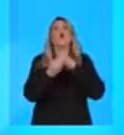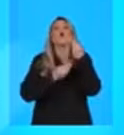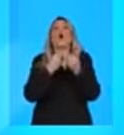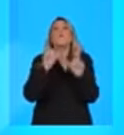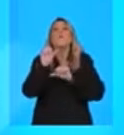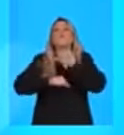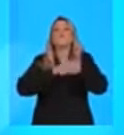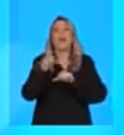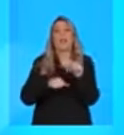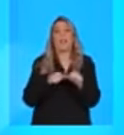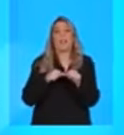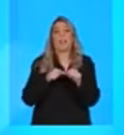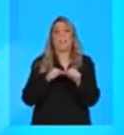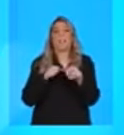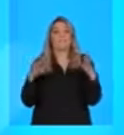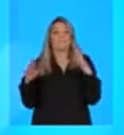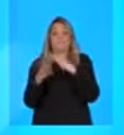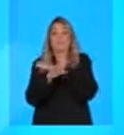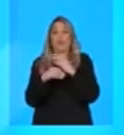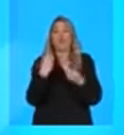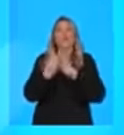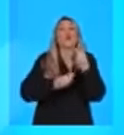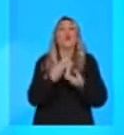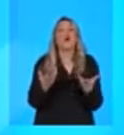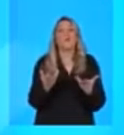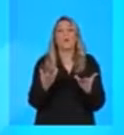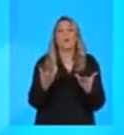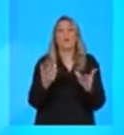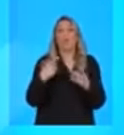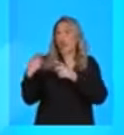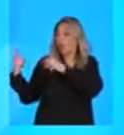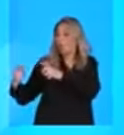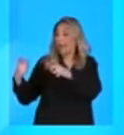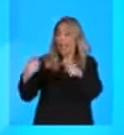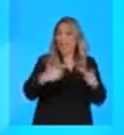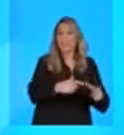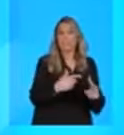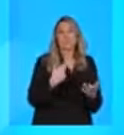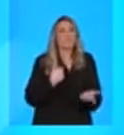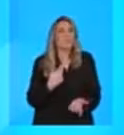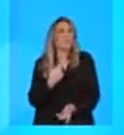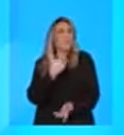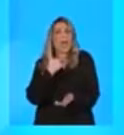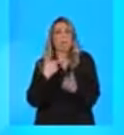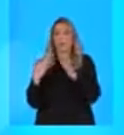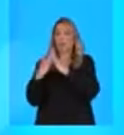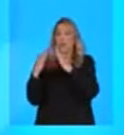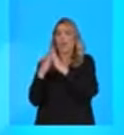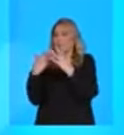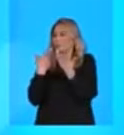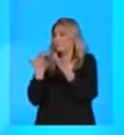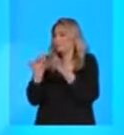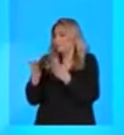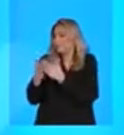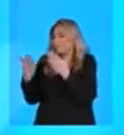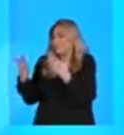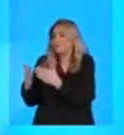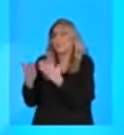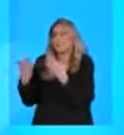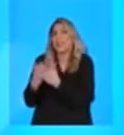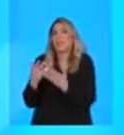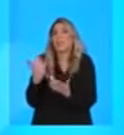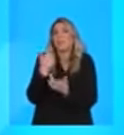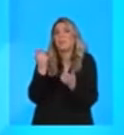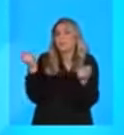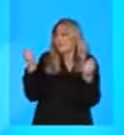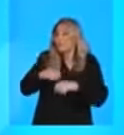nossa cidade fazendo com que lugares que são pouco habitados ou que são habitados e as pessoas não têm a possibilidade de